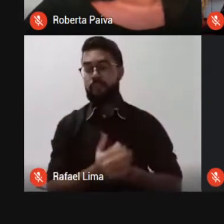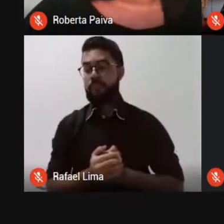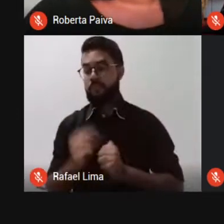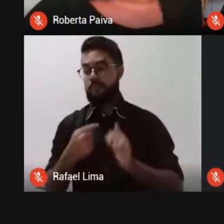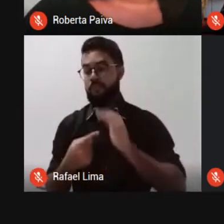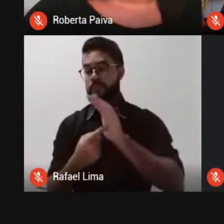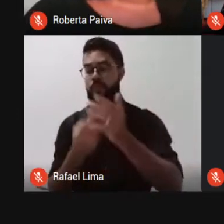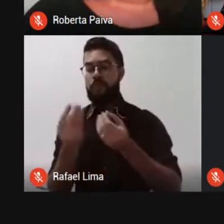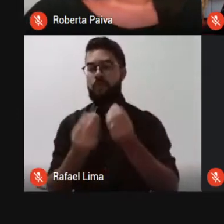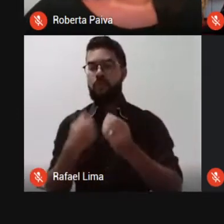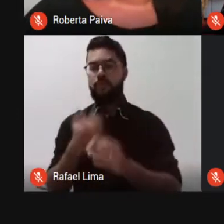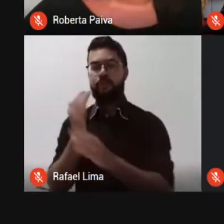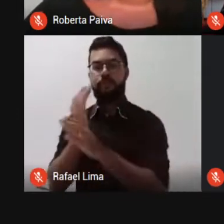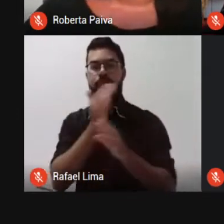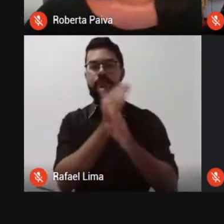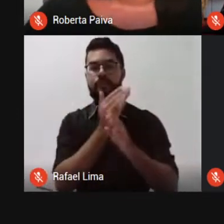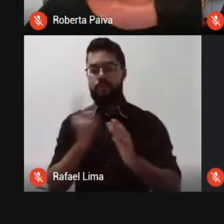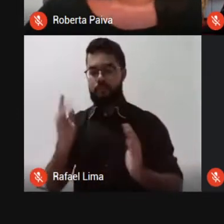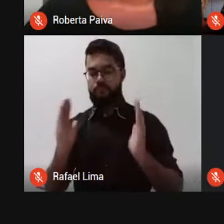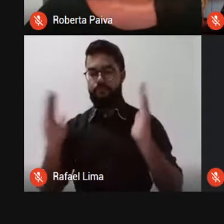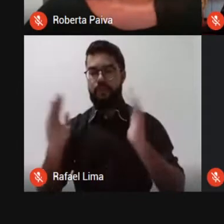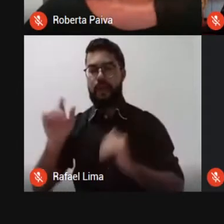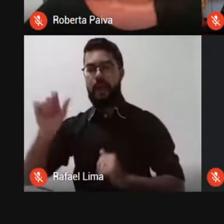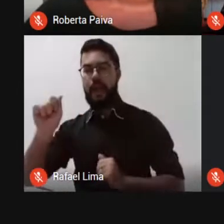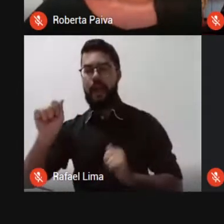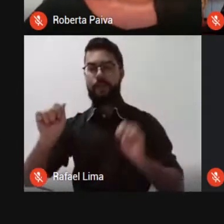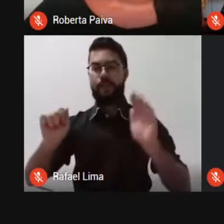a gente identifica as laterais por A, B, C e